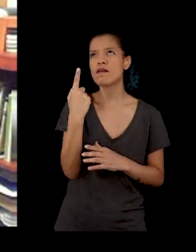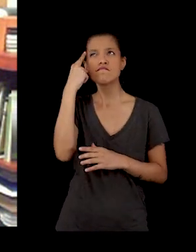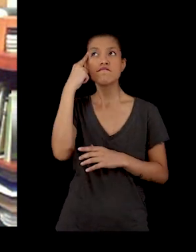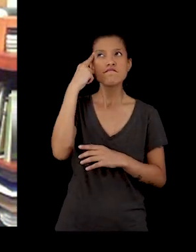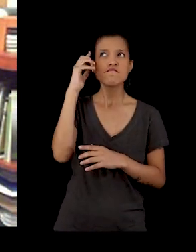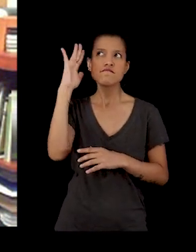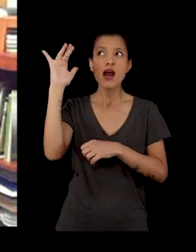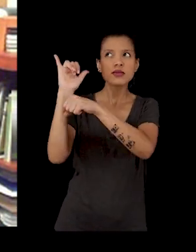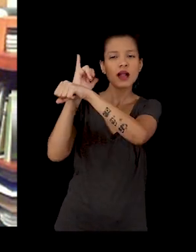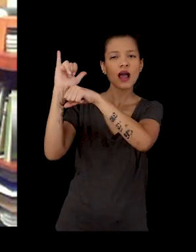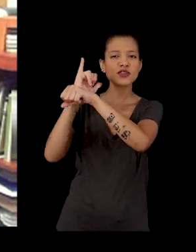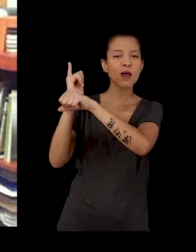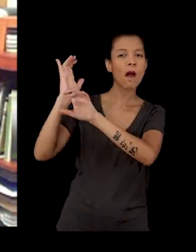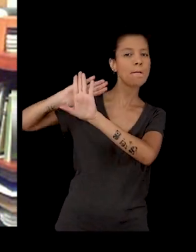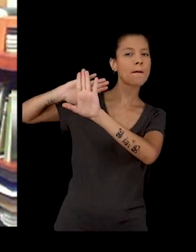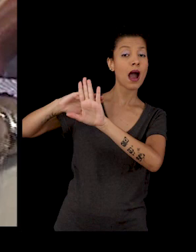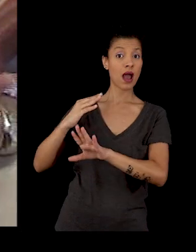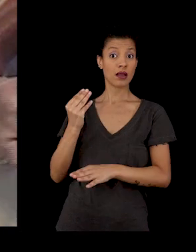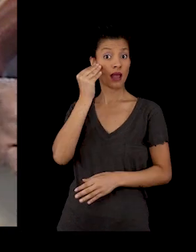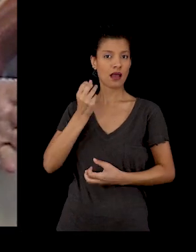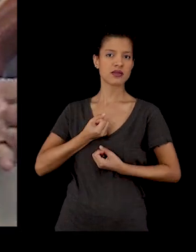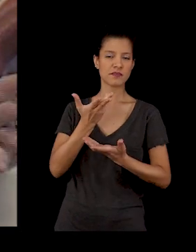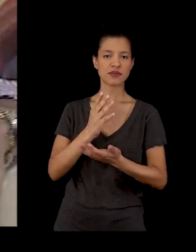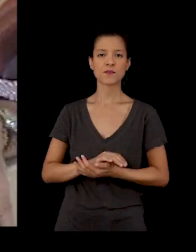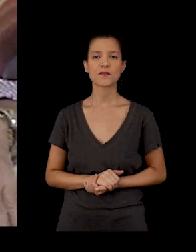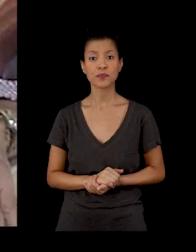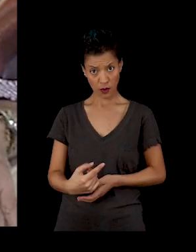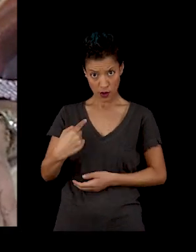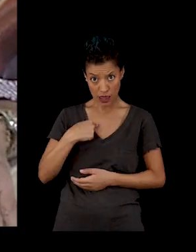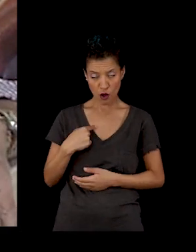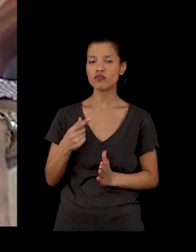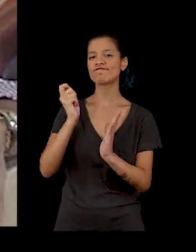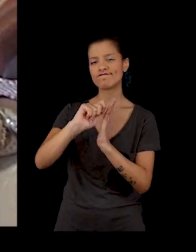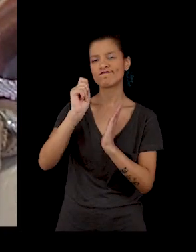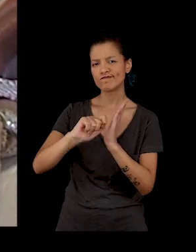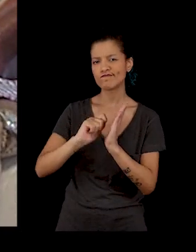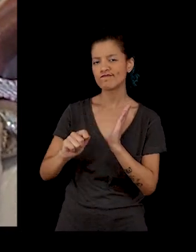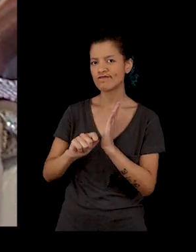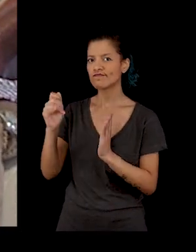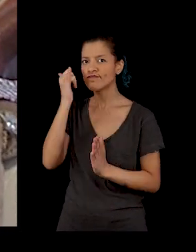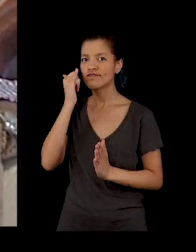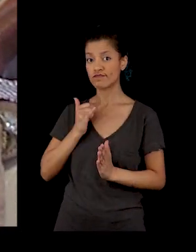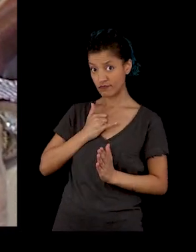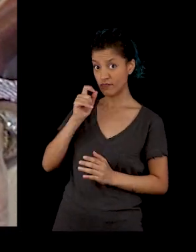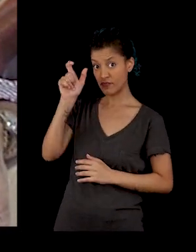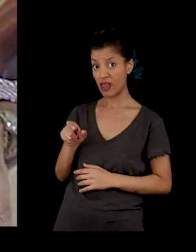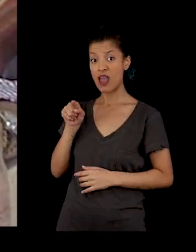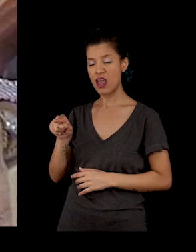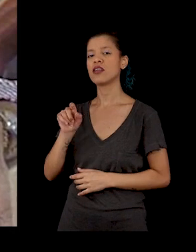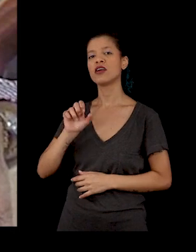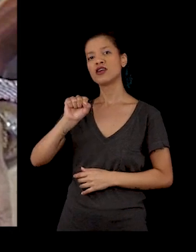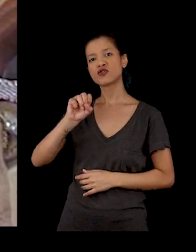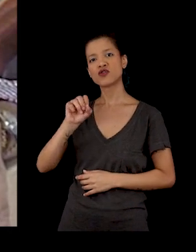estratagemas para continuar a se expressar. Enquanto eu estava escrevendo, recebi um telefonema do historiador Nelson Werneck